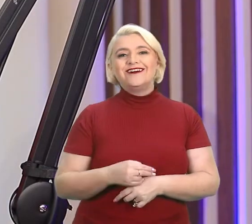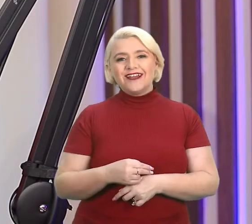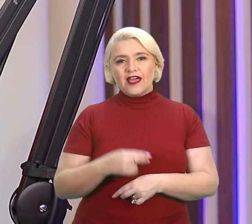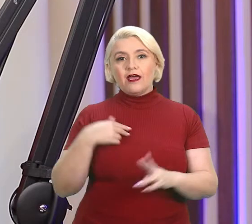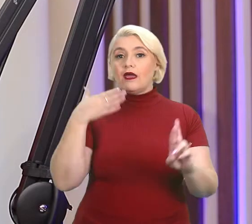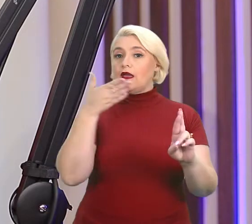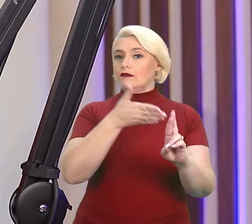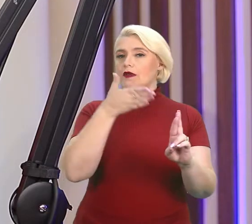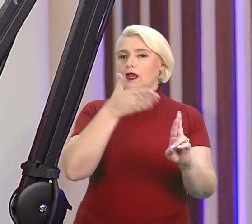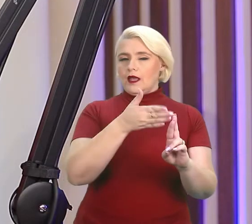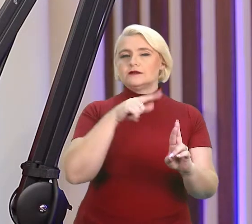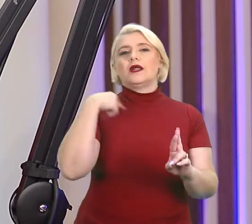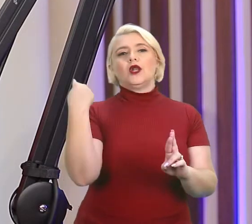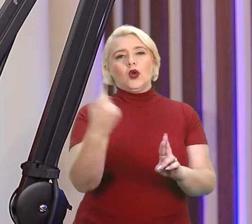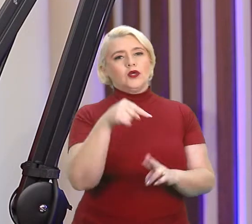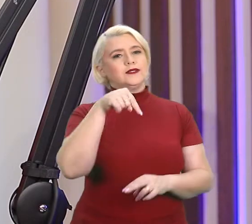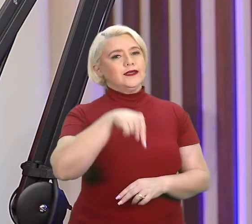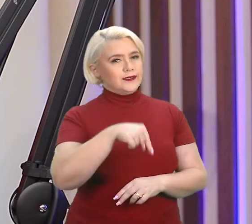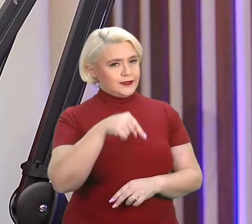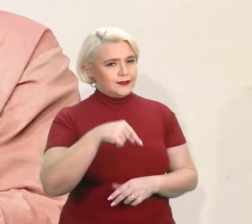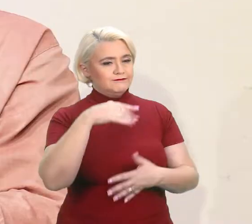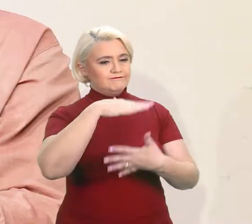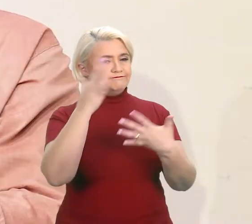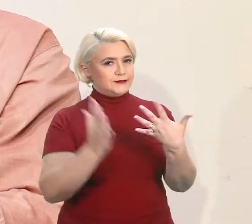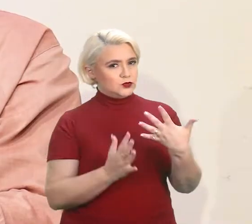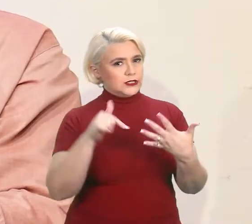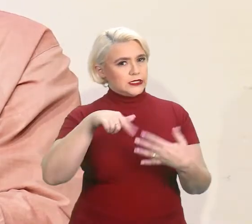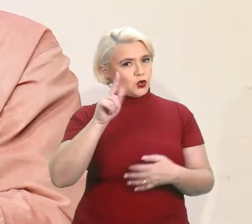é uma referência para nós aqui na língua de